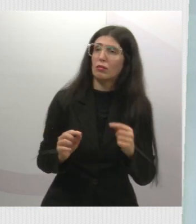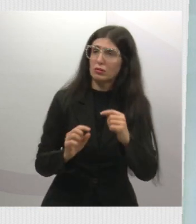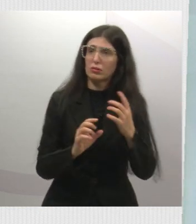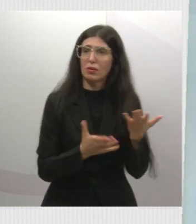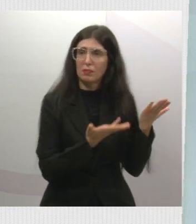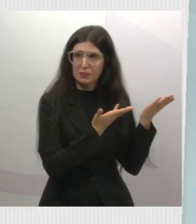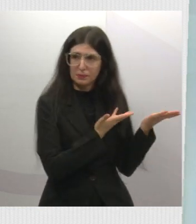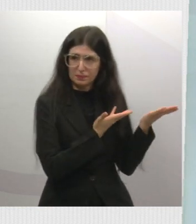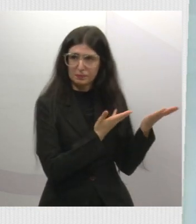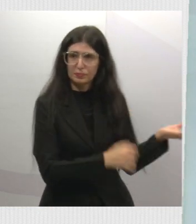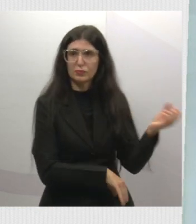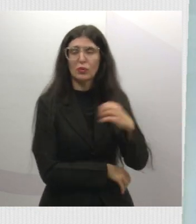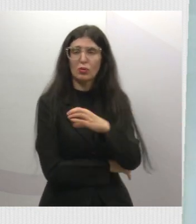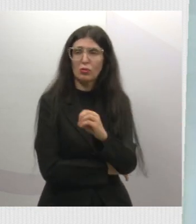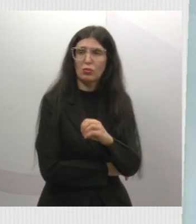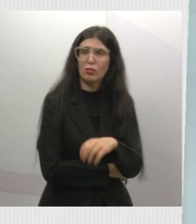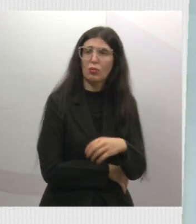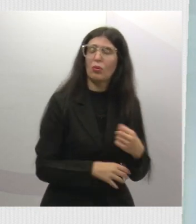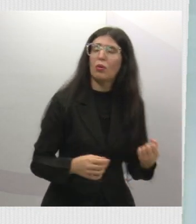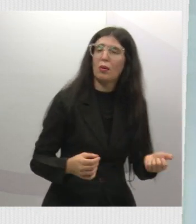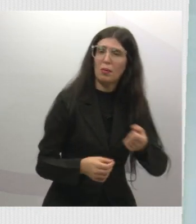corrente em